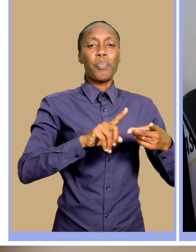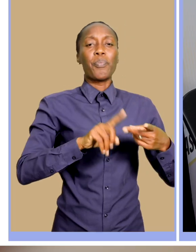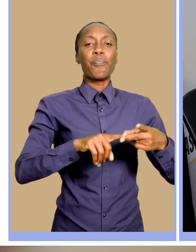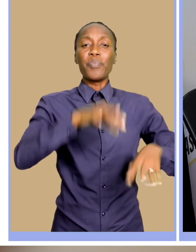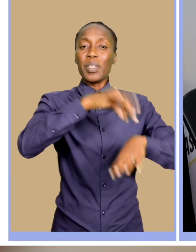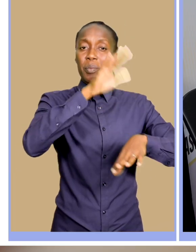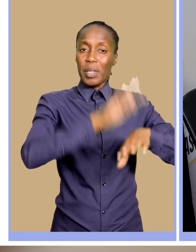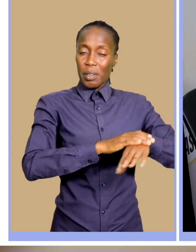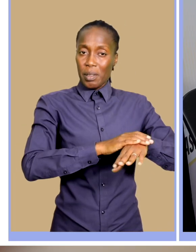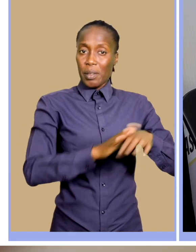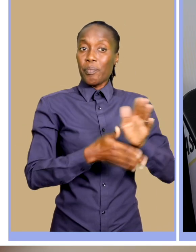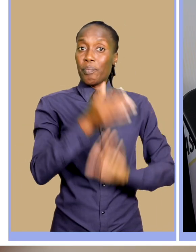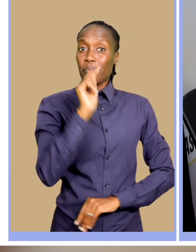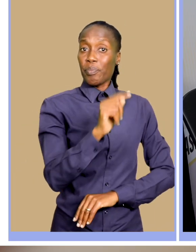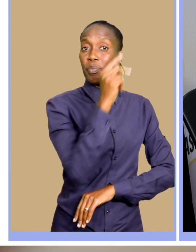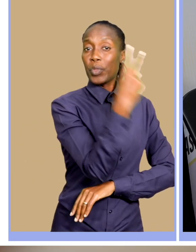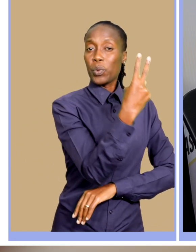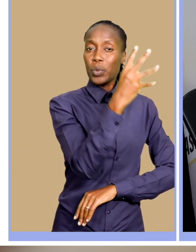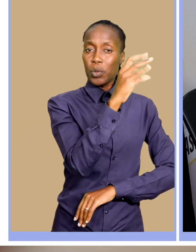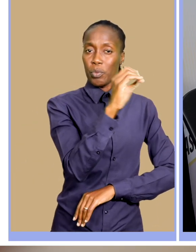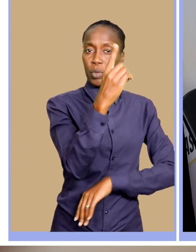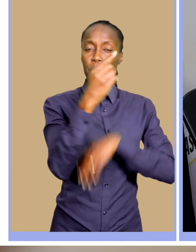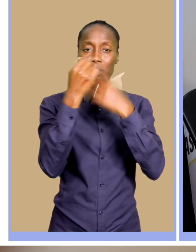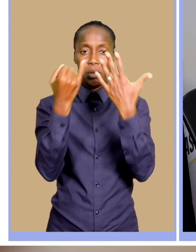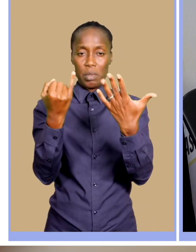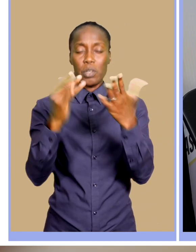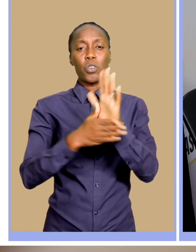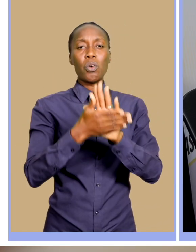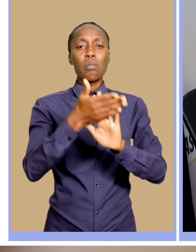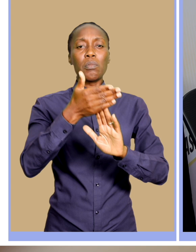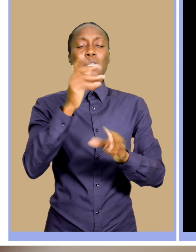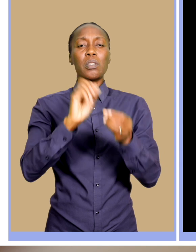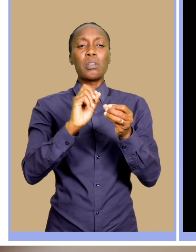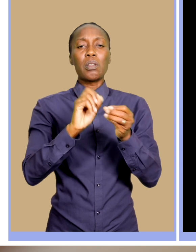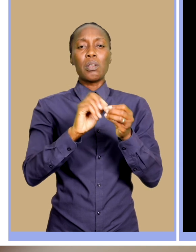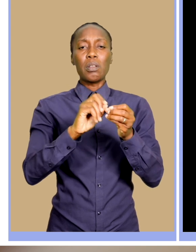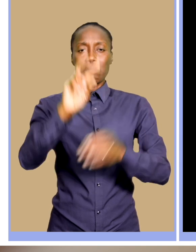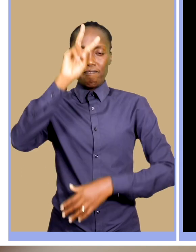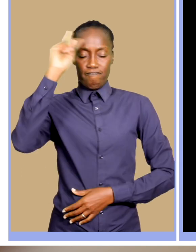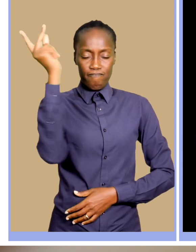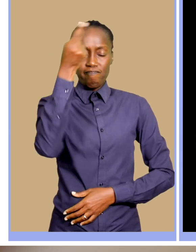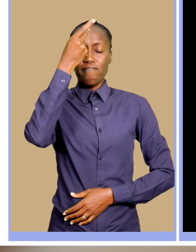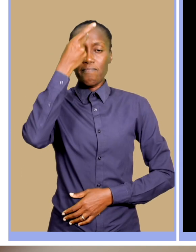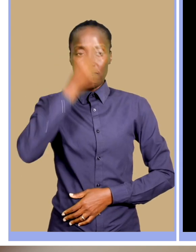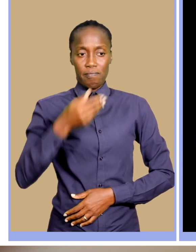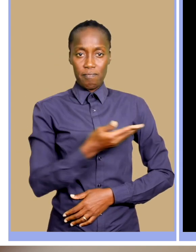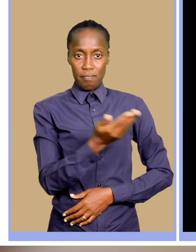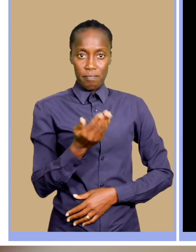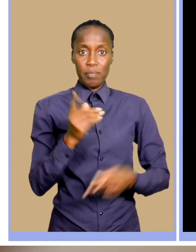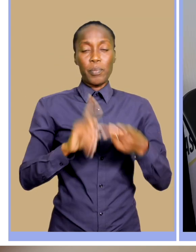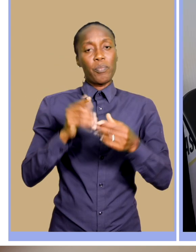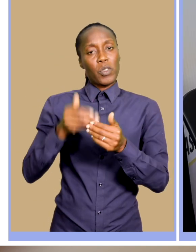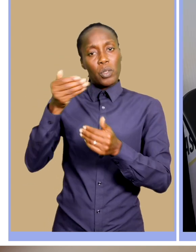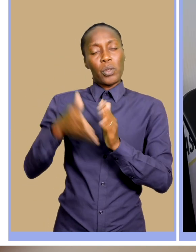esta consciência e depois disso conduzimos várias atividades de pesquisa para melhor entendermos